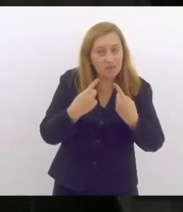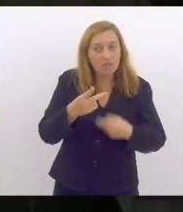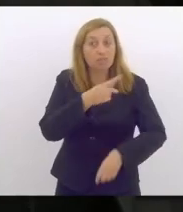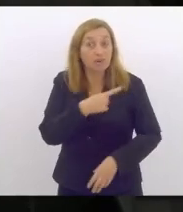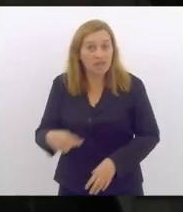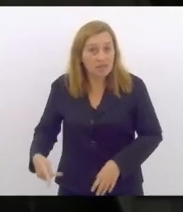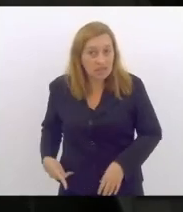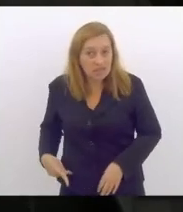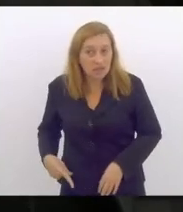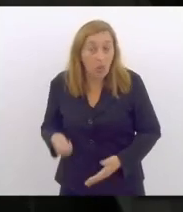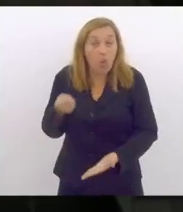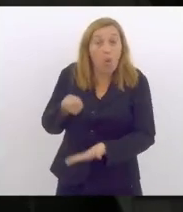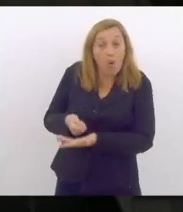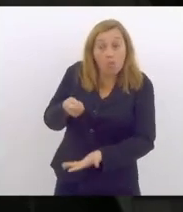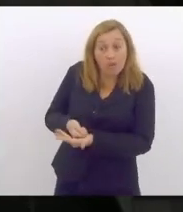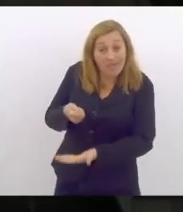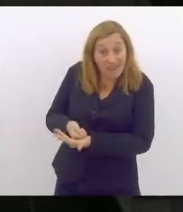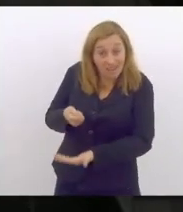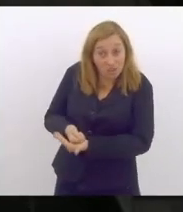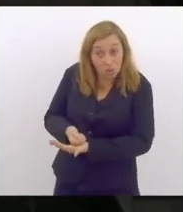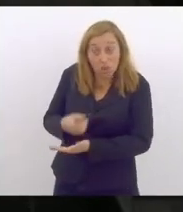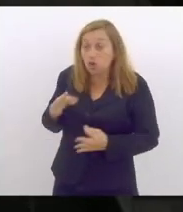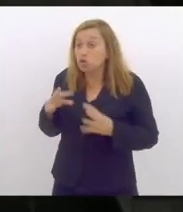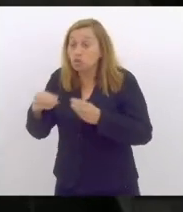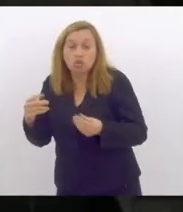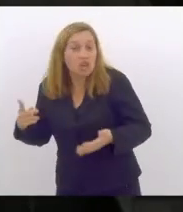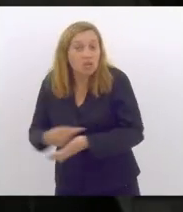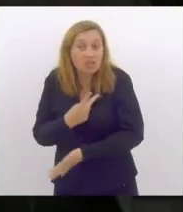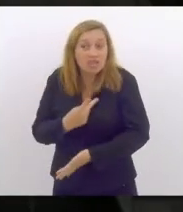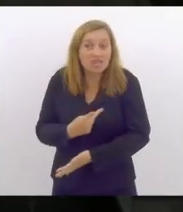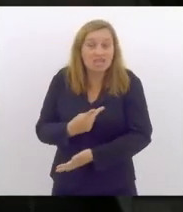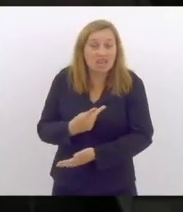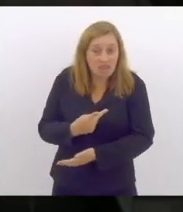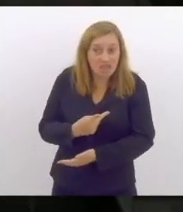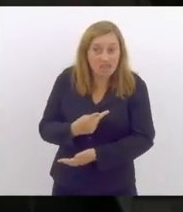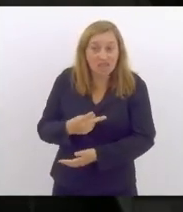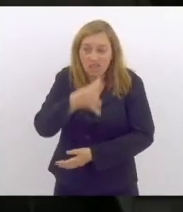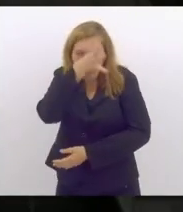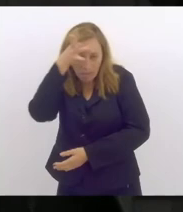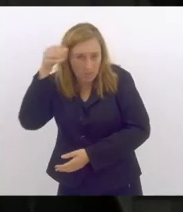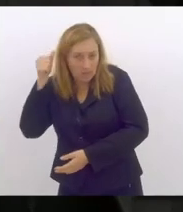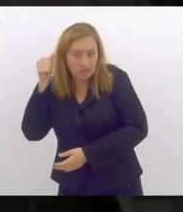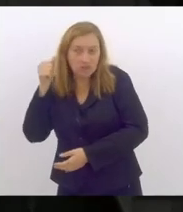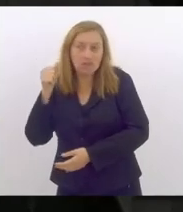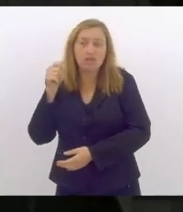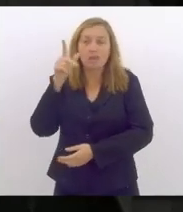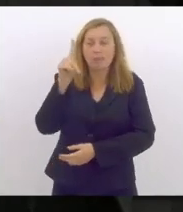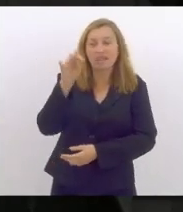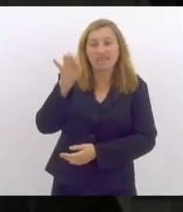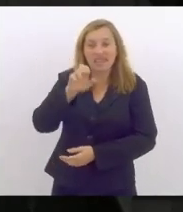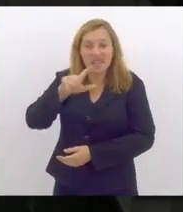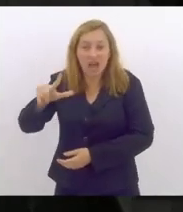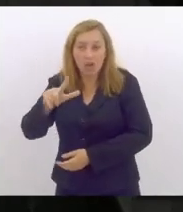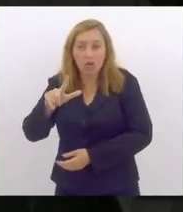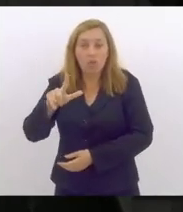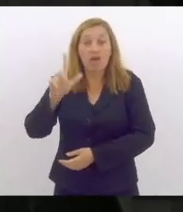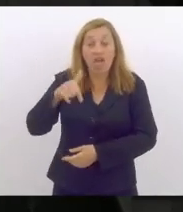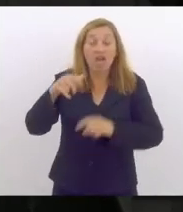presidencial obrigatório, porque tudo o que está acontecendo na região amazônica e no Pantanal é um